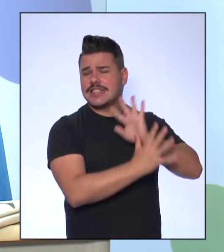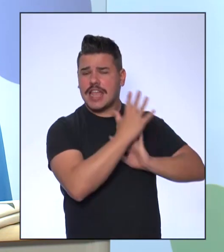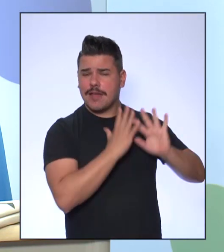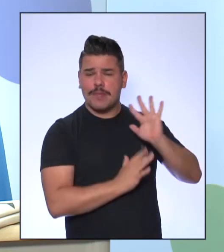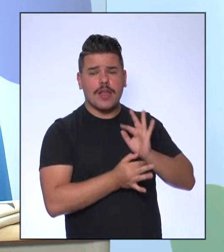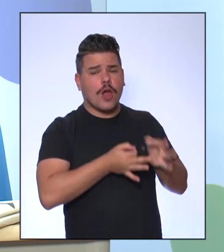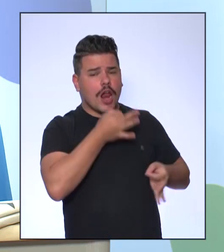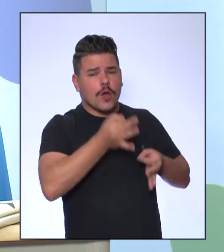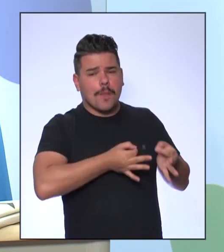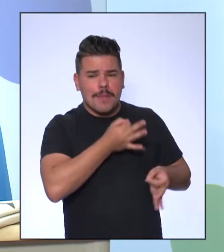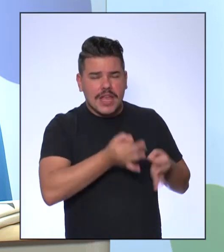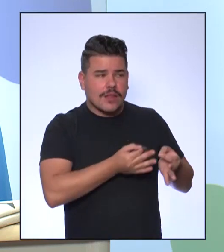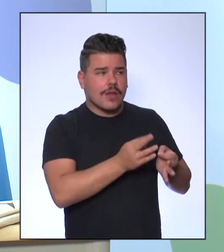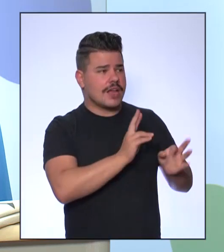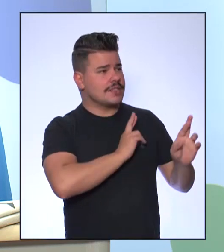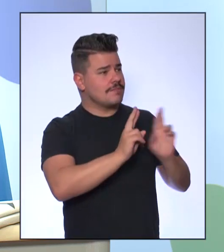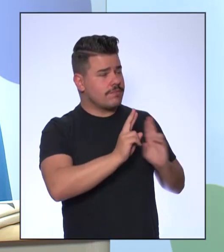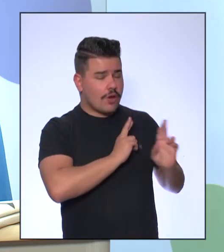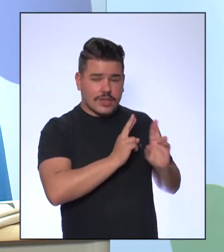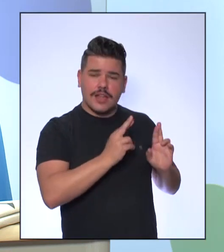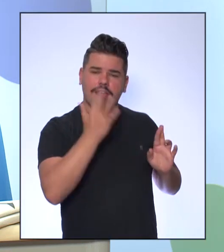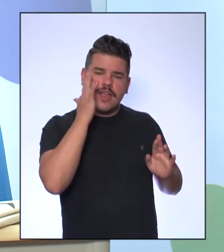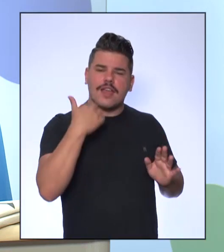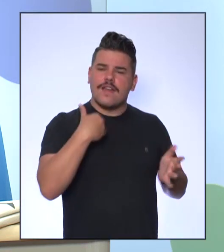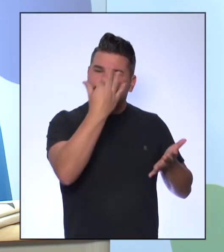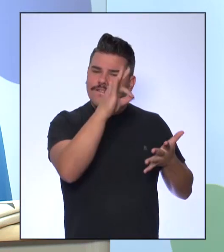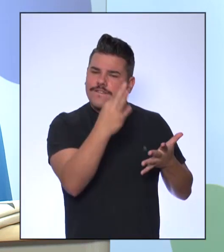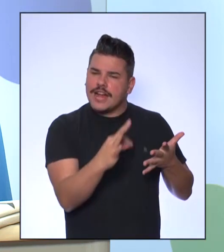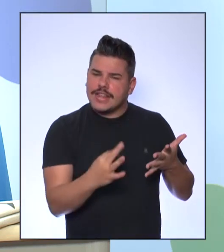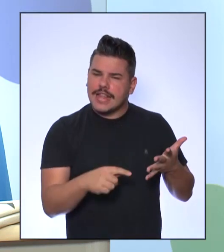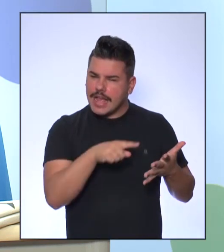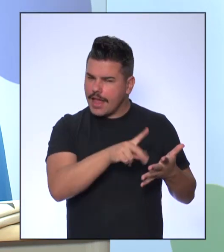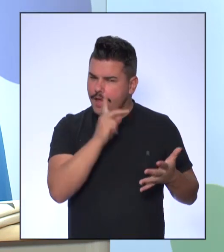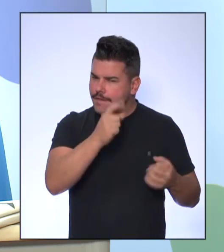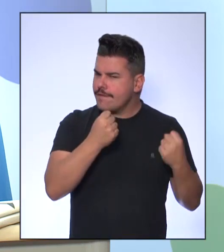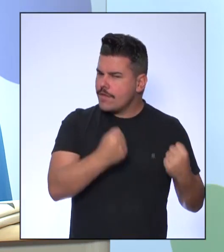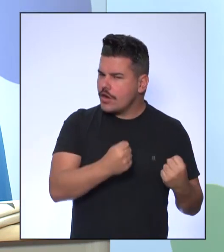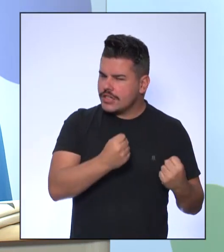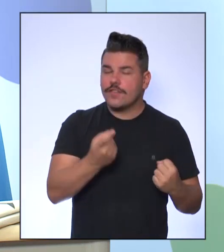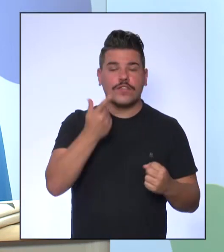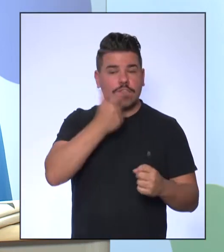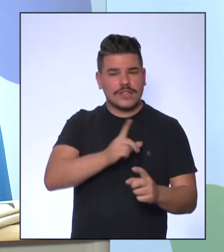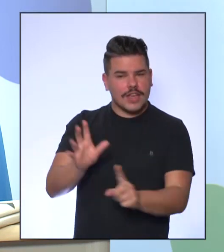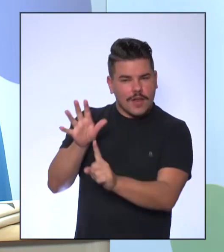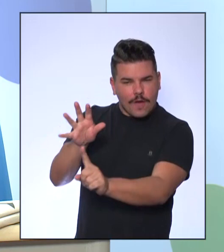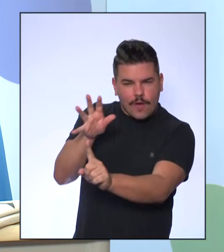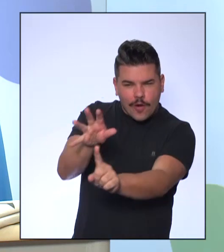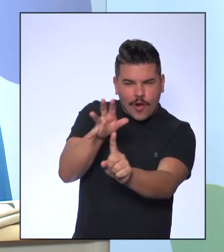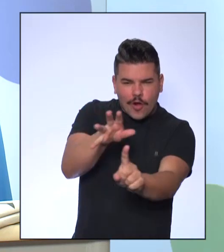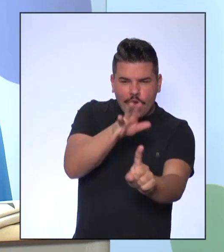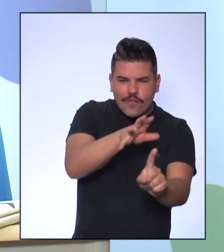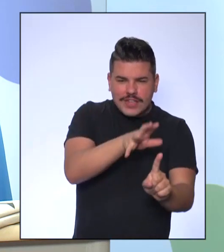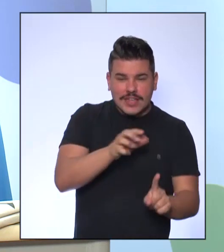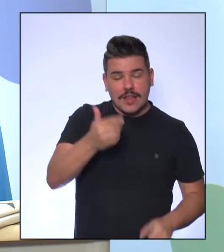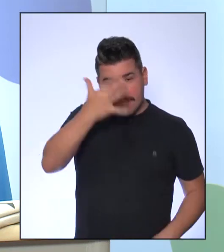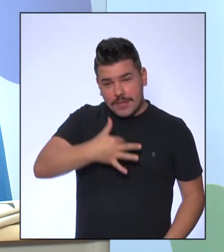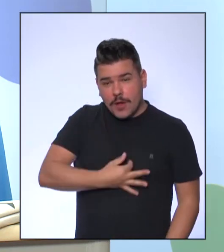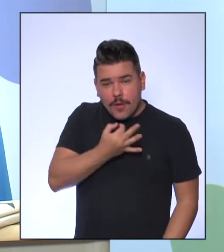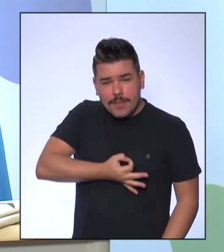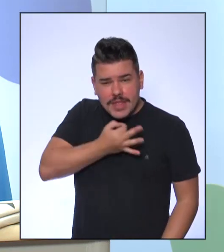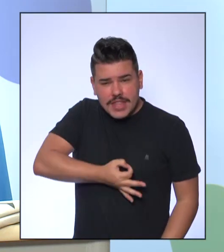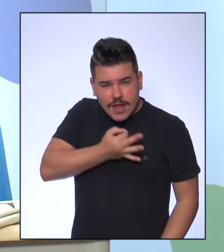só falar um argumento, mas verificar a validade, a potência de convencimento deste argumento, tá